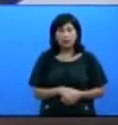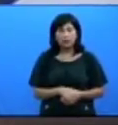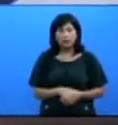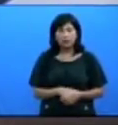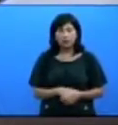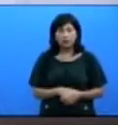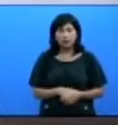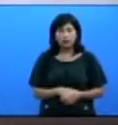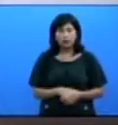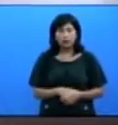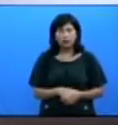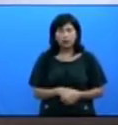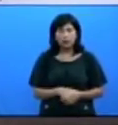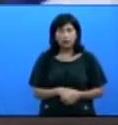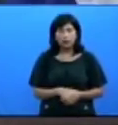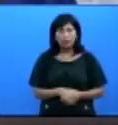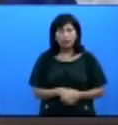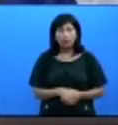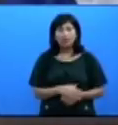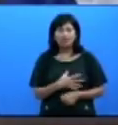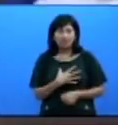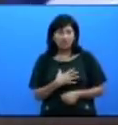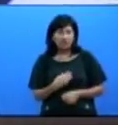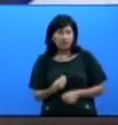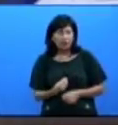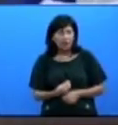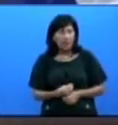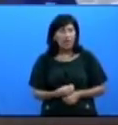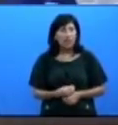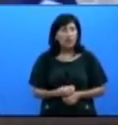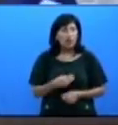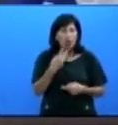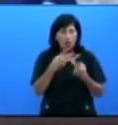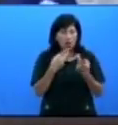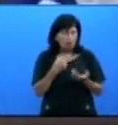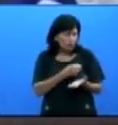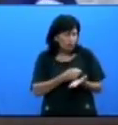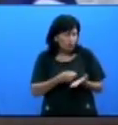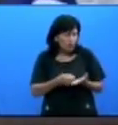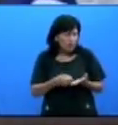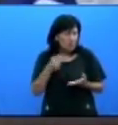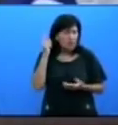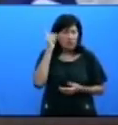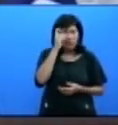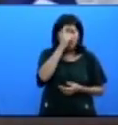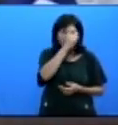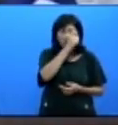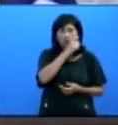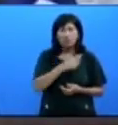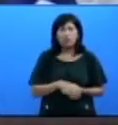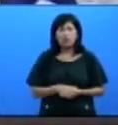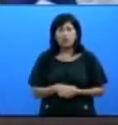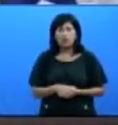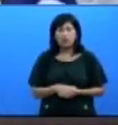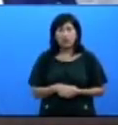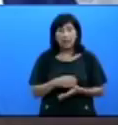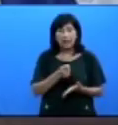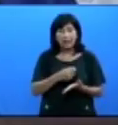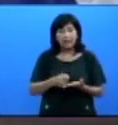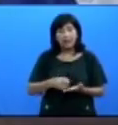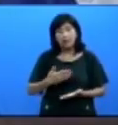manter o seu filho na escola. Colocamos também algumas emendas relativas